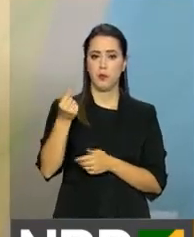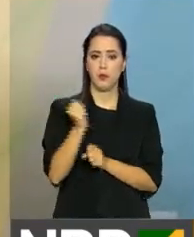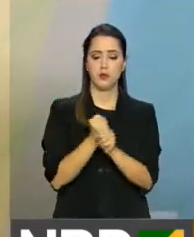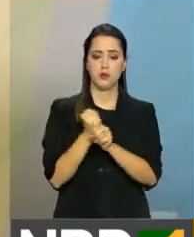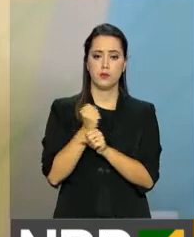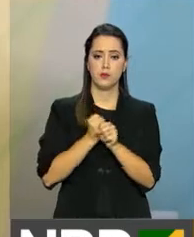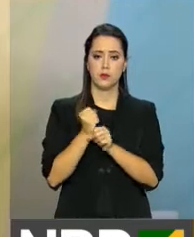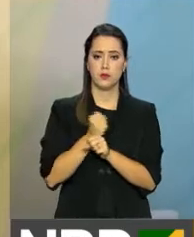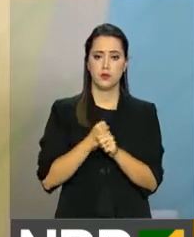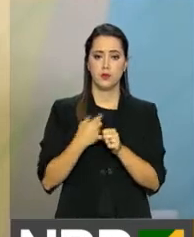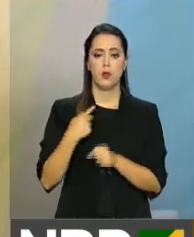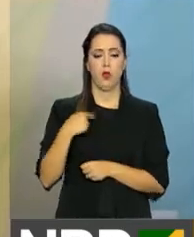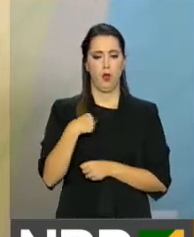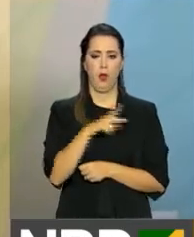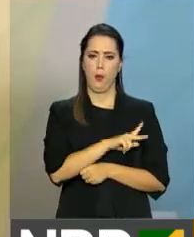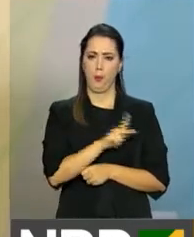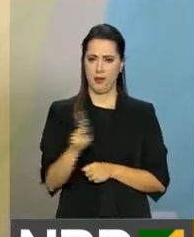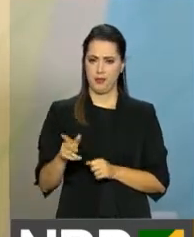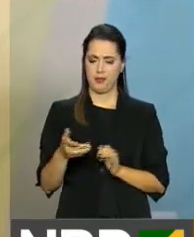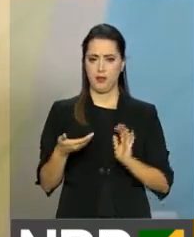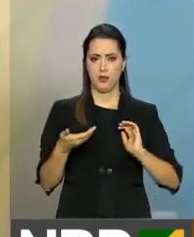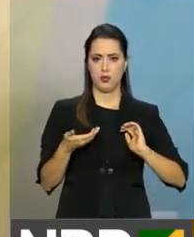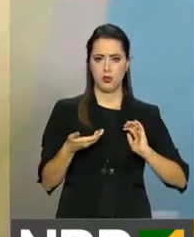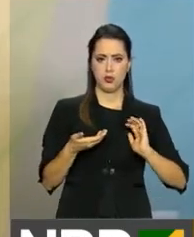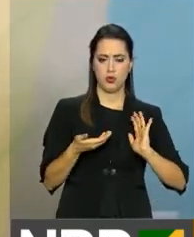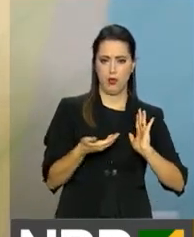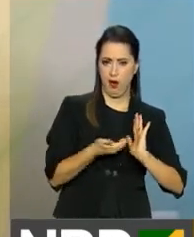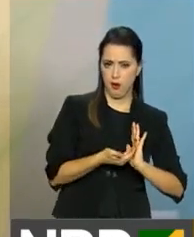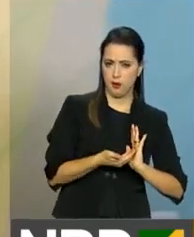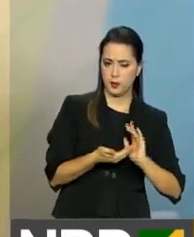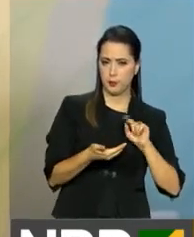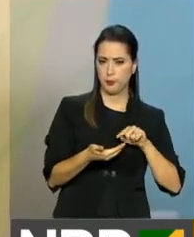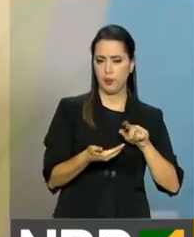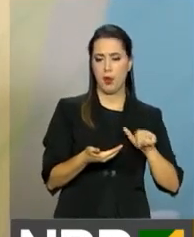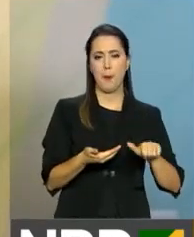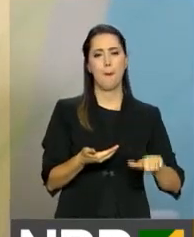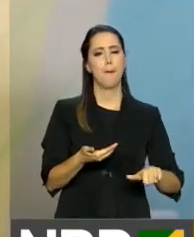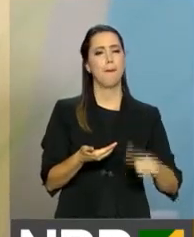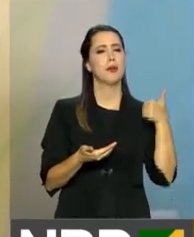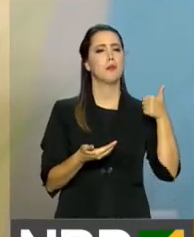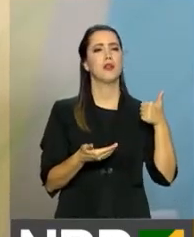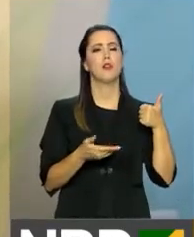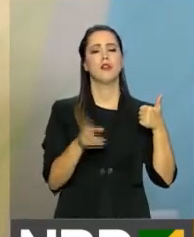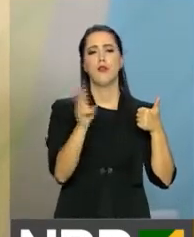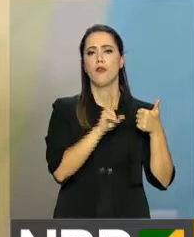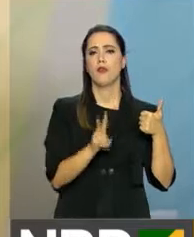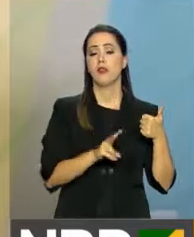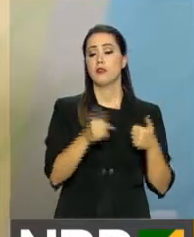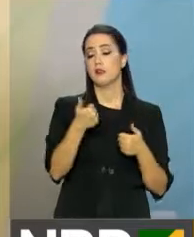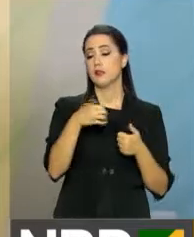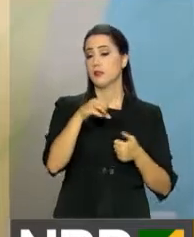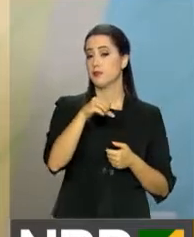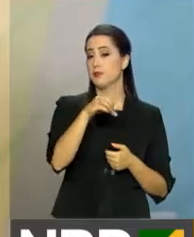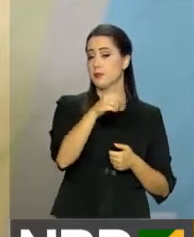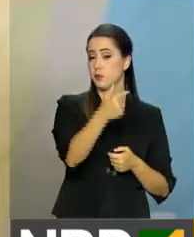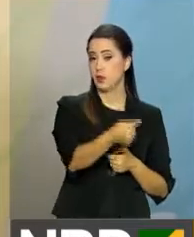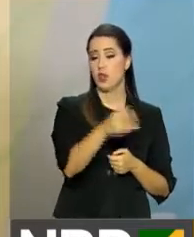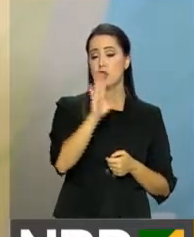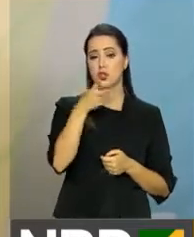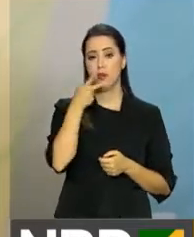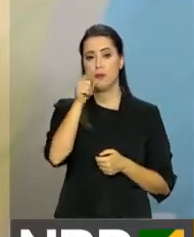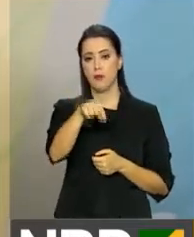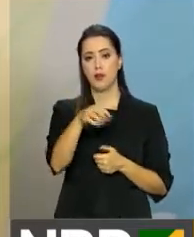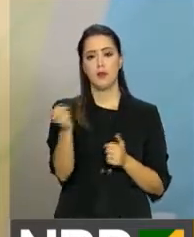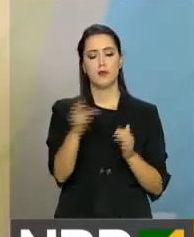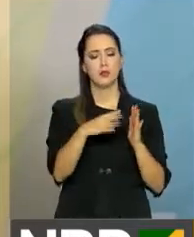eu fui presidente da câmara dos deputados pela primeira vez em 1997 já se falava na